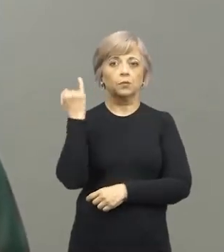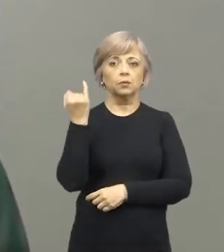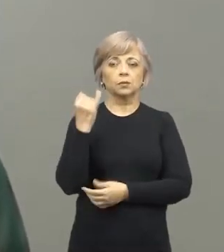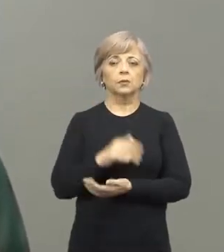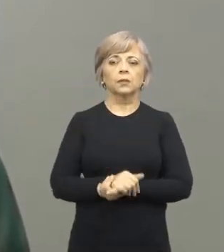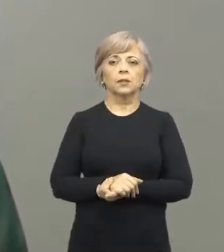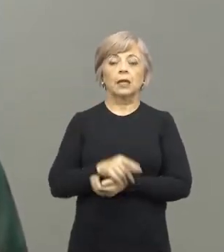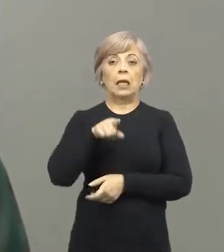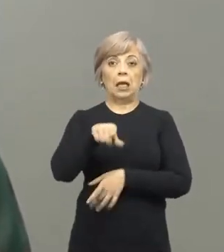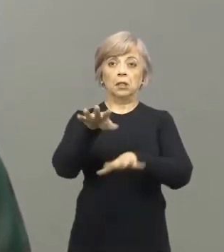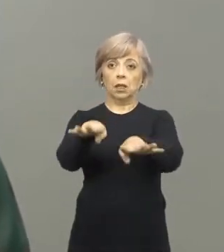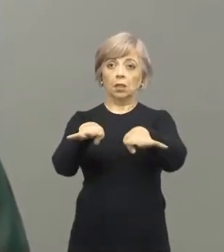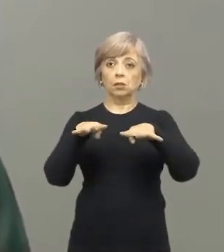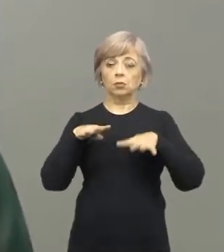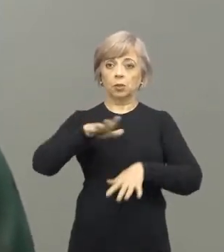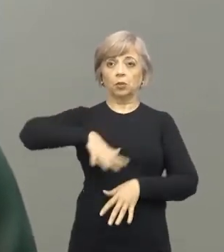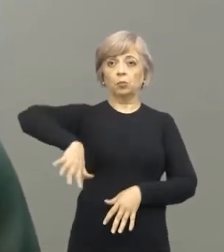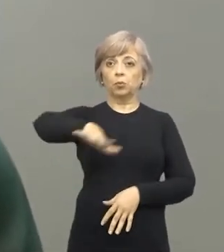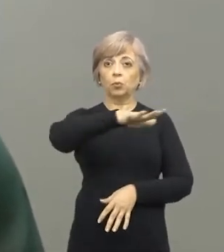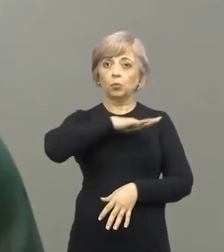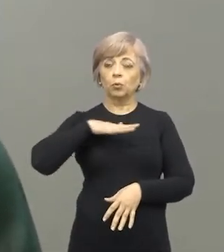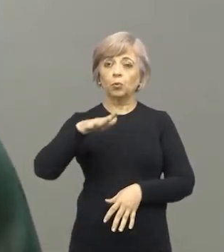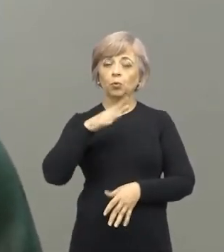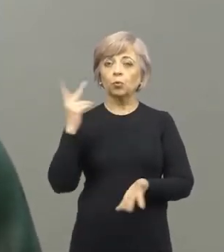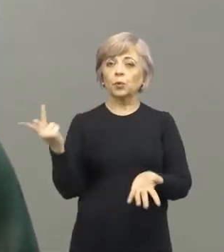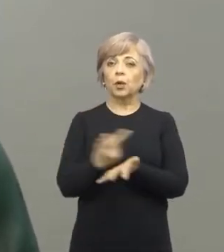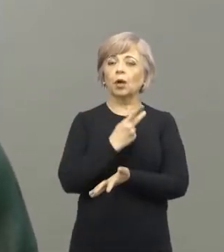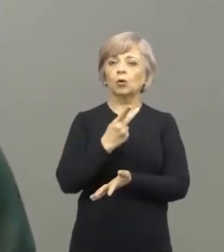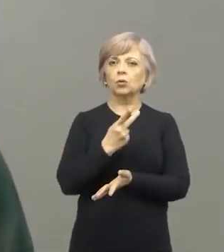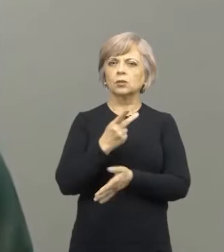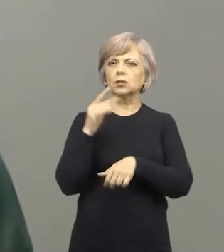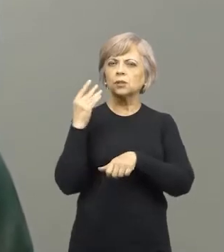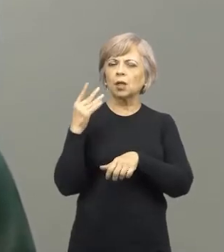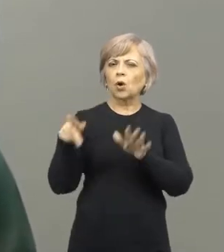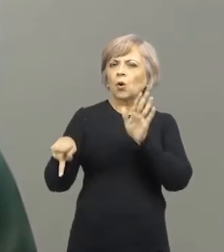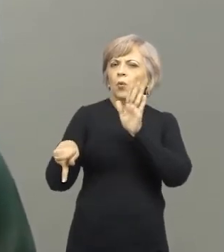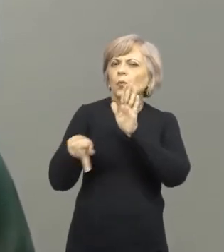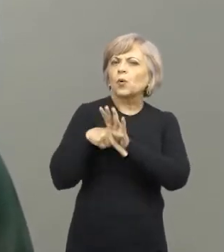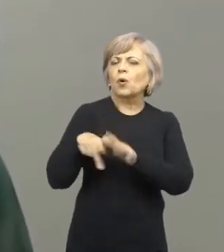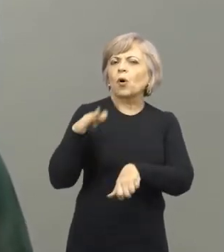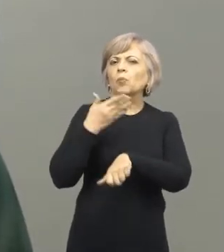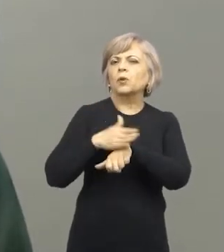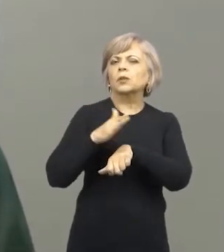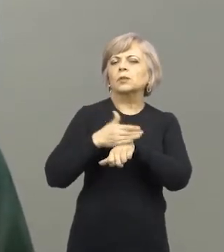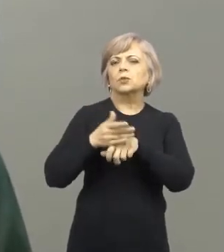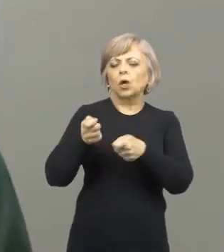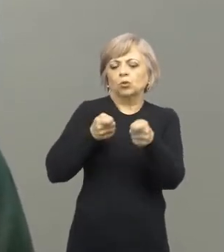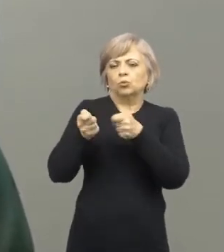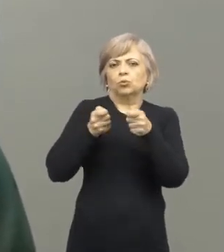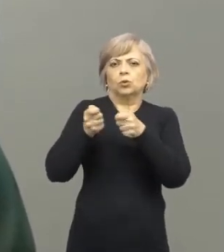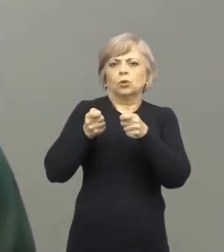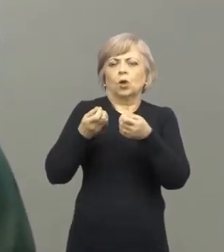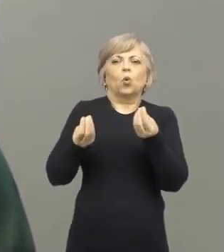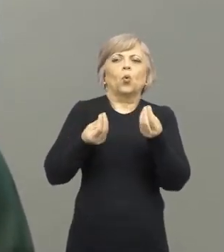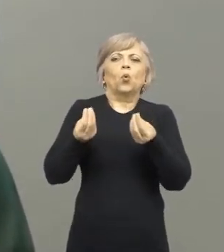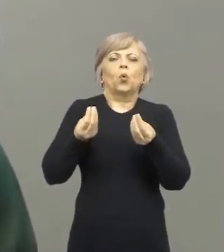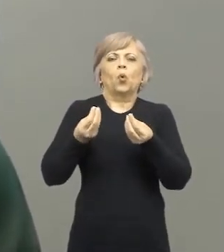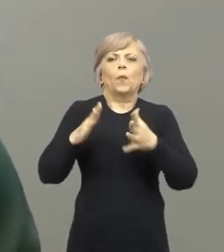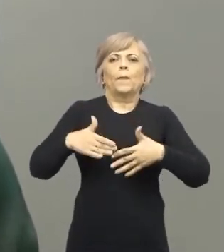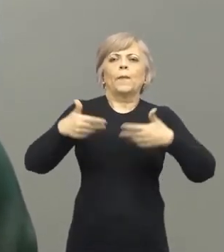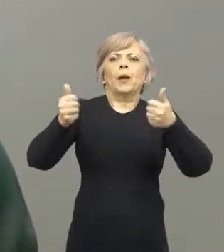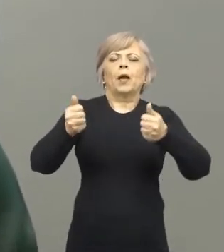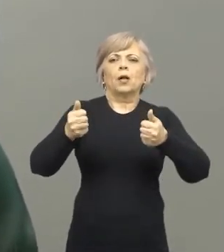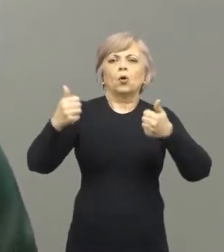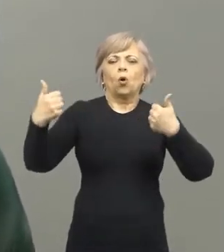se deu em razão da própria execução do termo de ajustamento de conduta, para a gente entender melhor